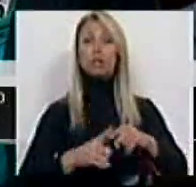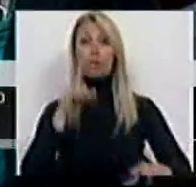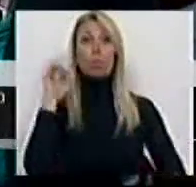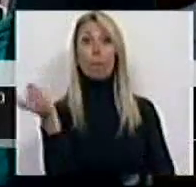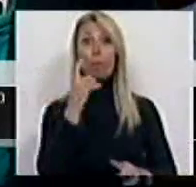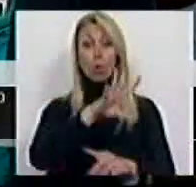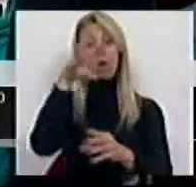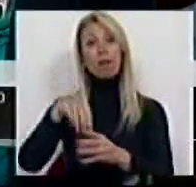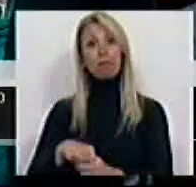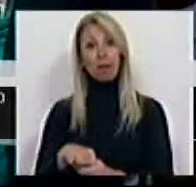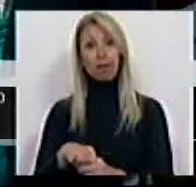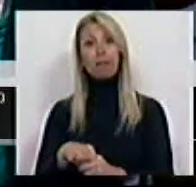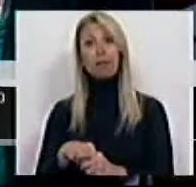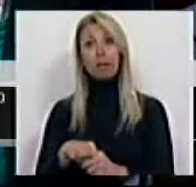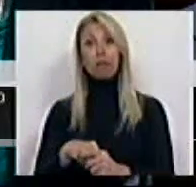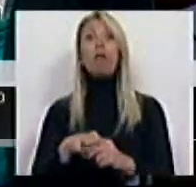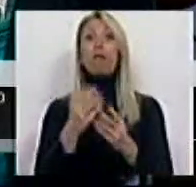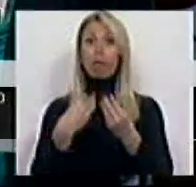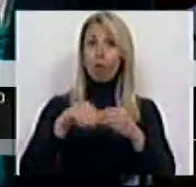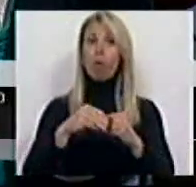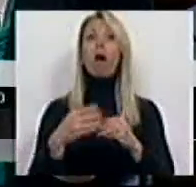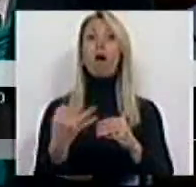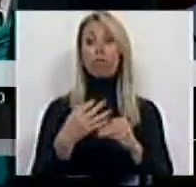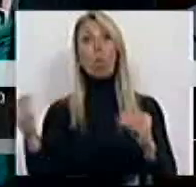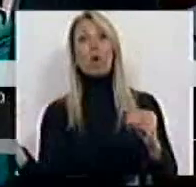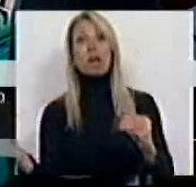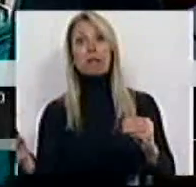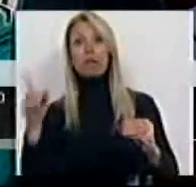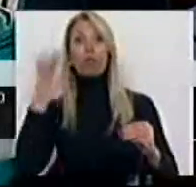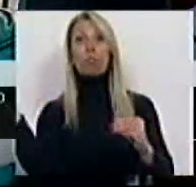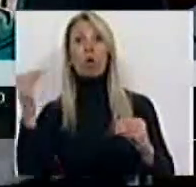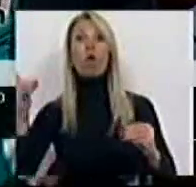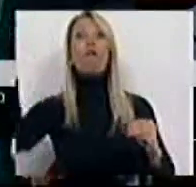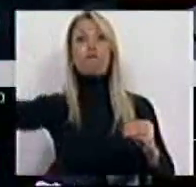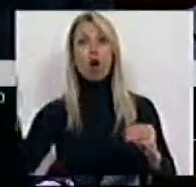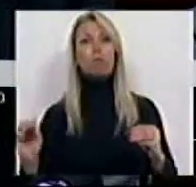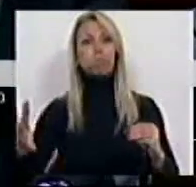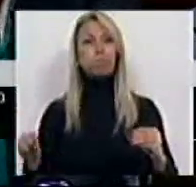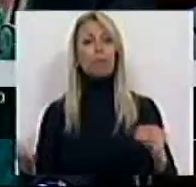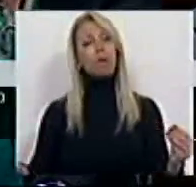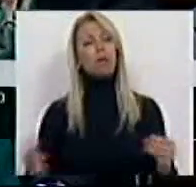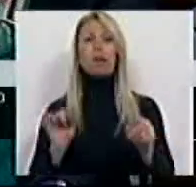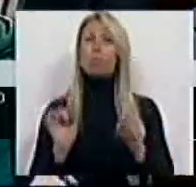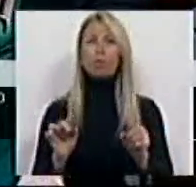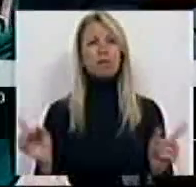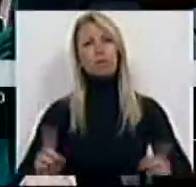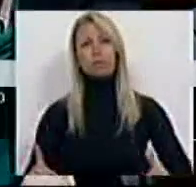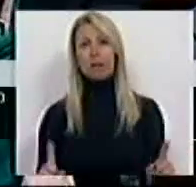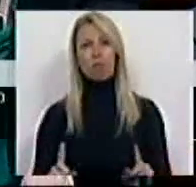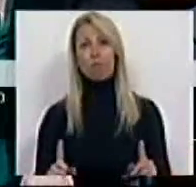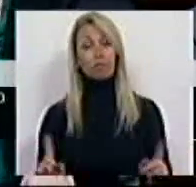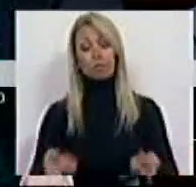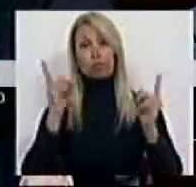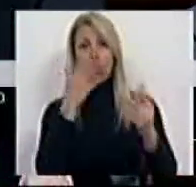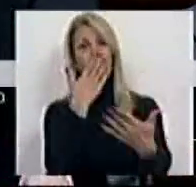procura interna, que mais que compensou o contributo negativo da procura externa líquida. Por isso, não estamos perante uma